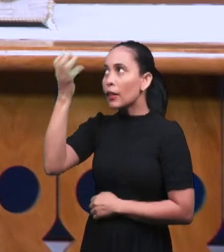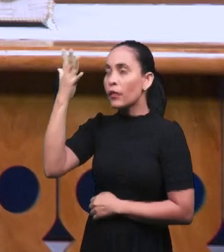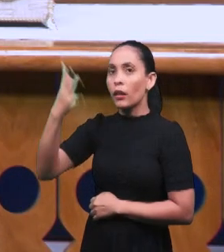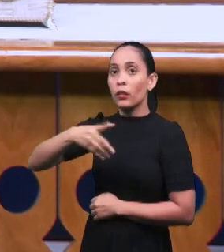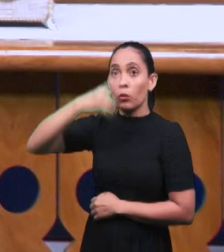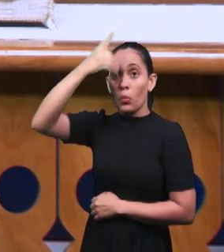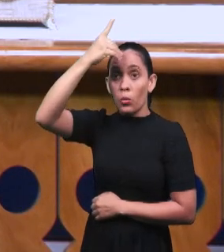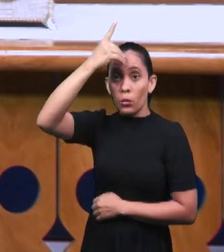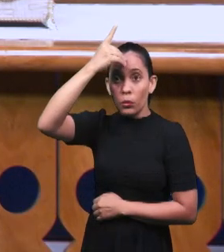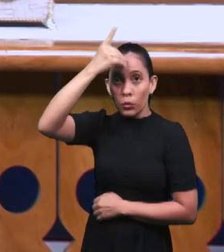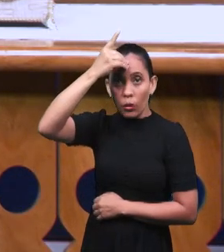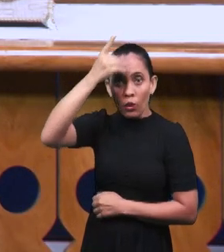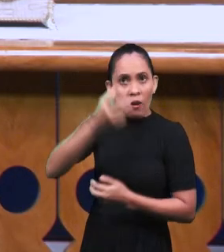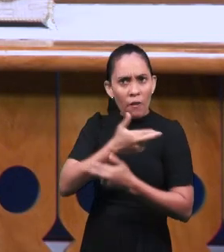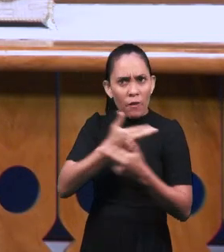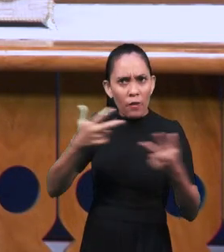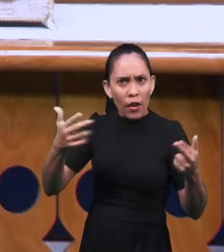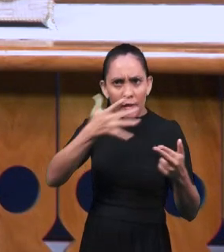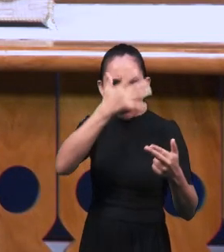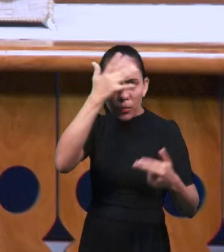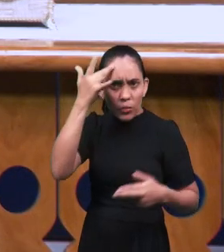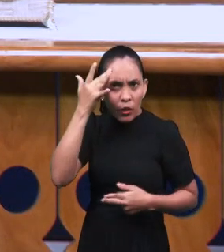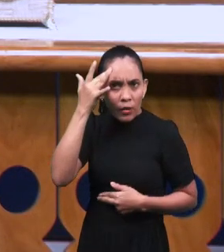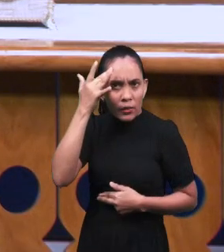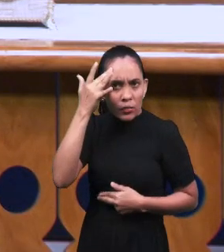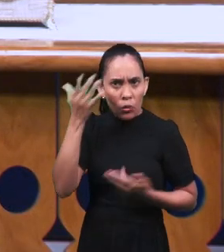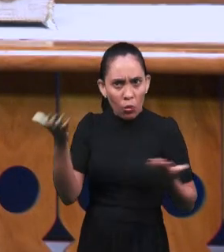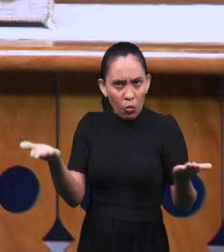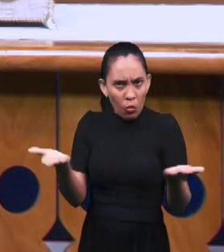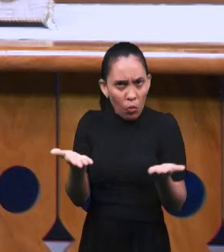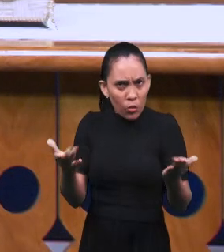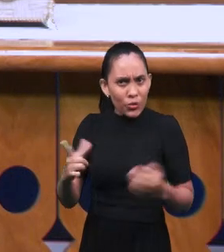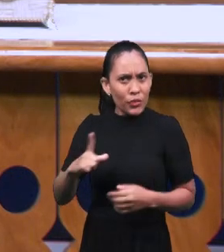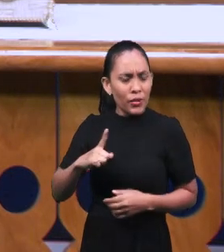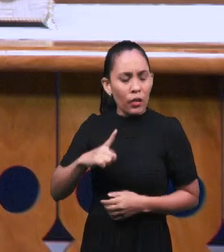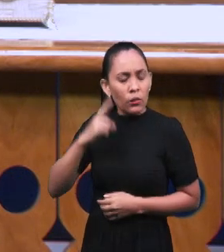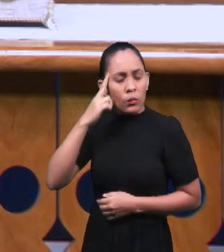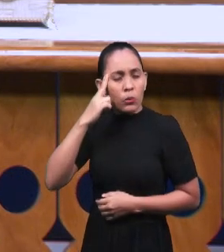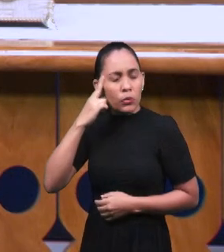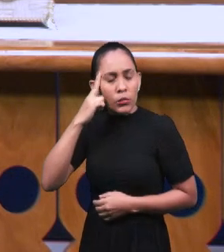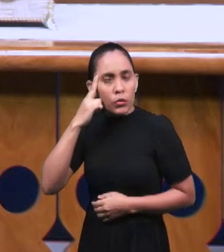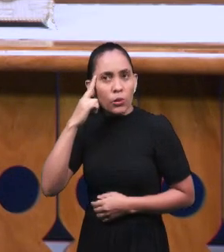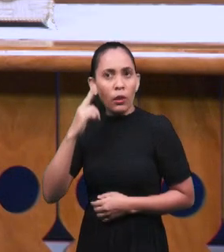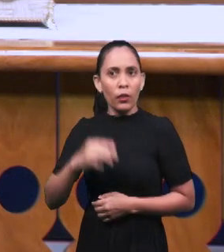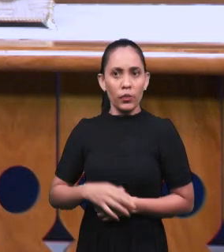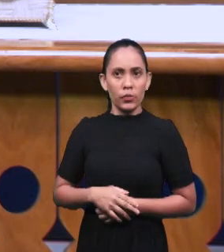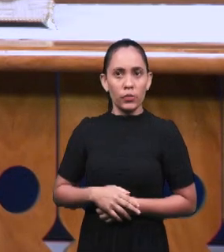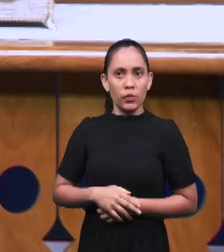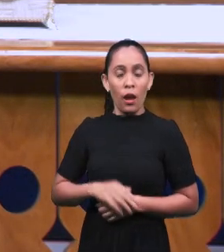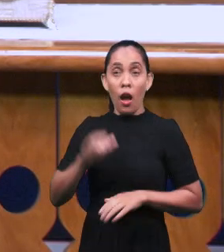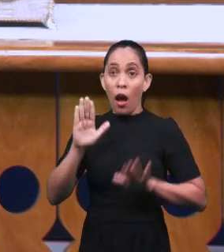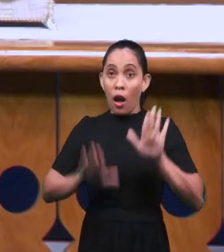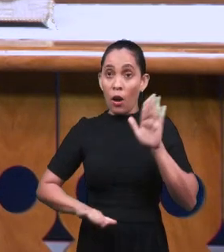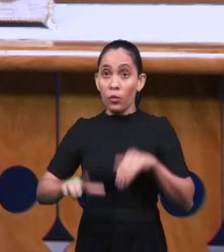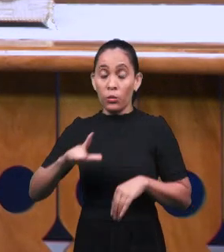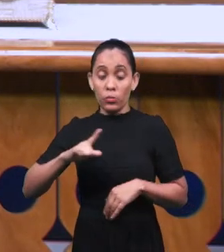muitos estão me ouvindo aqui agora, estão tendo sonhos, algumas visões,